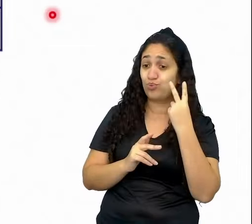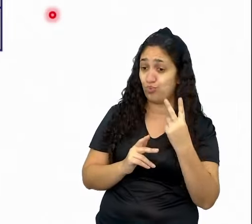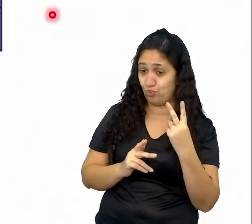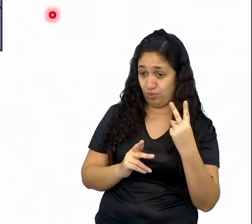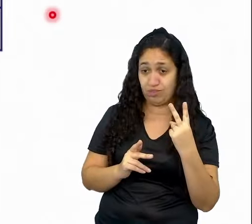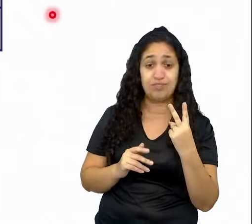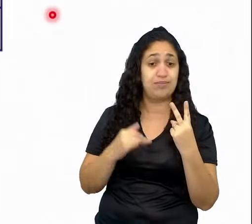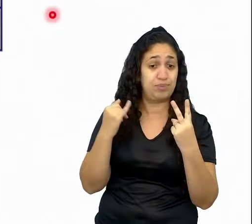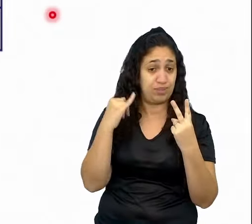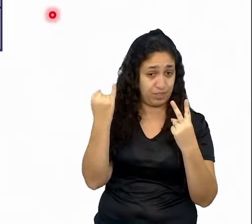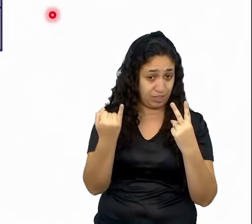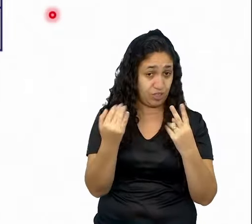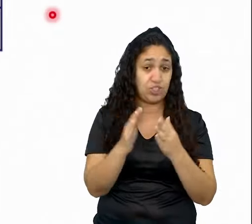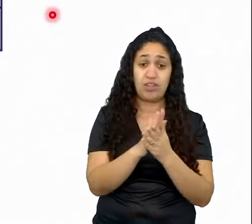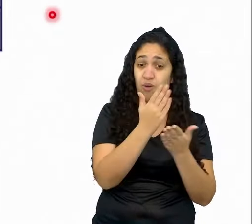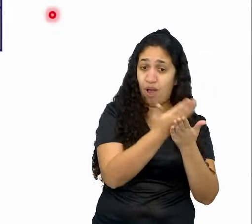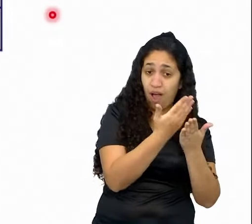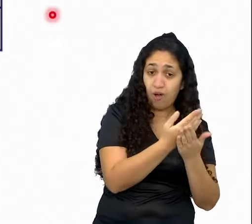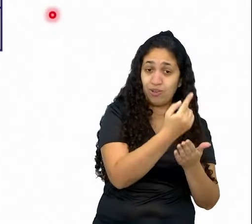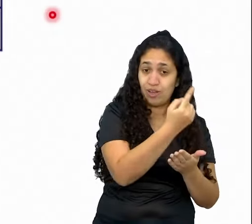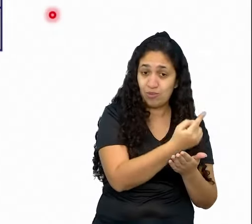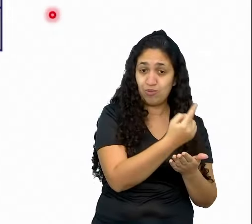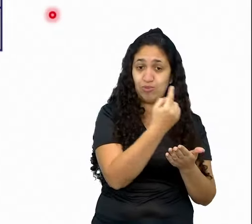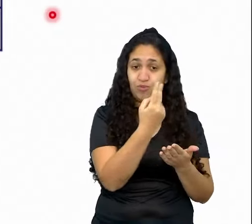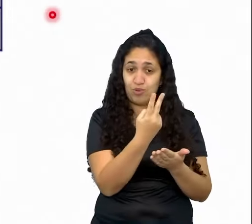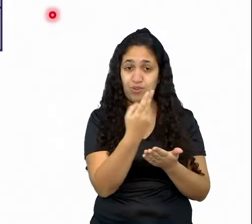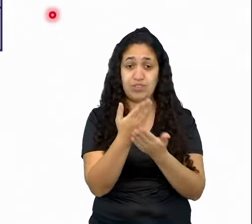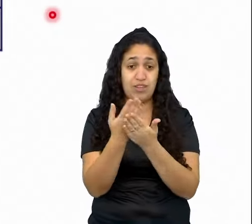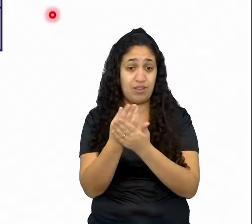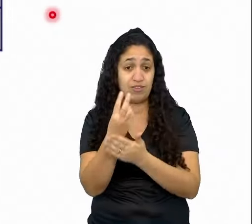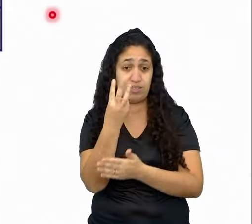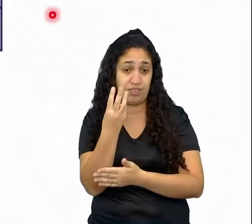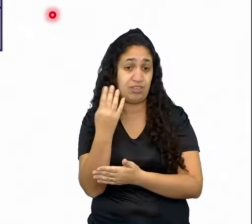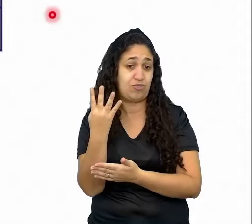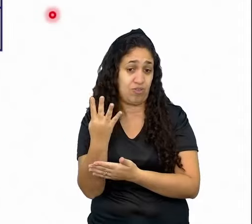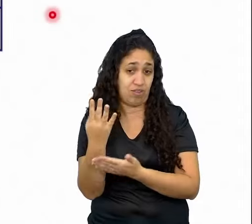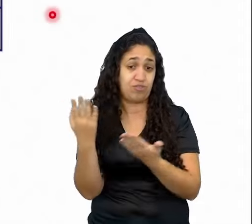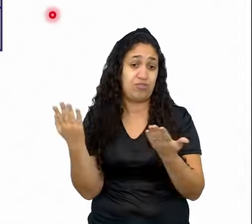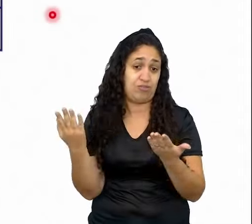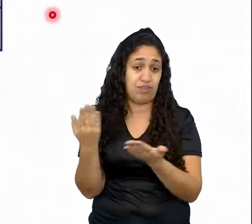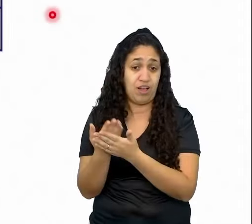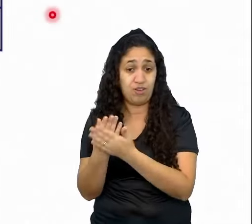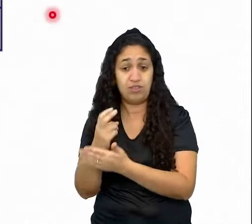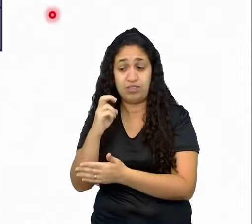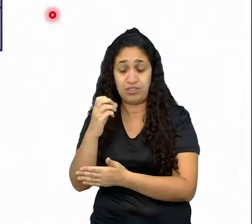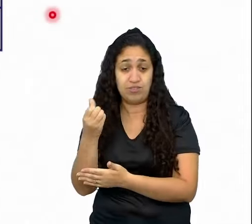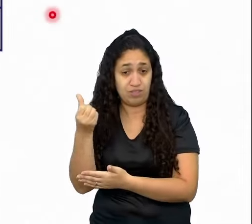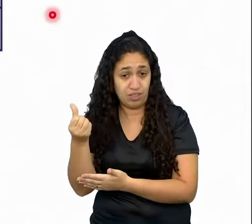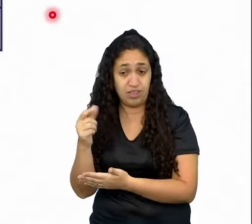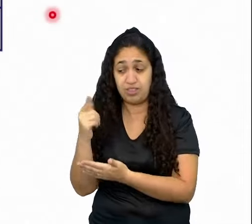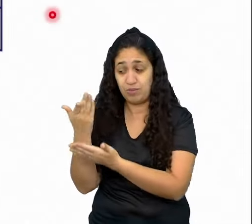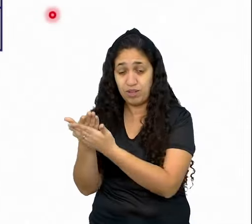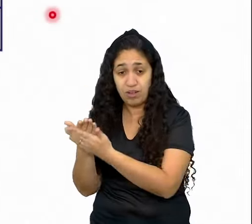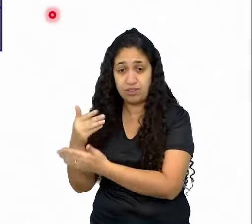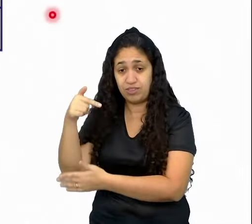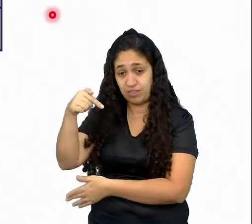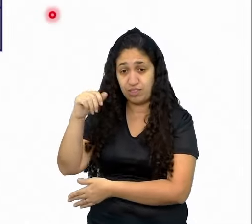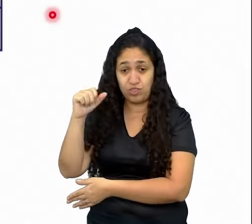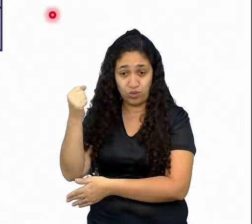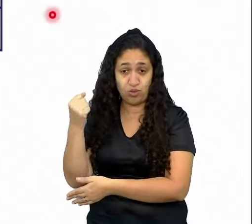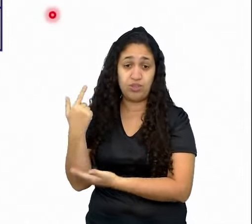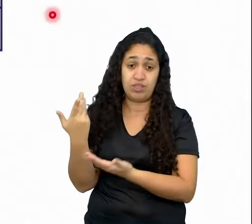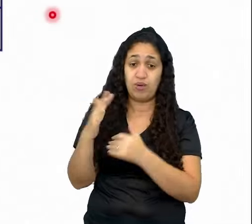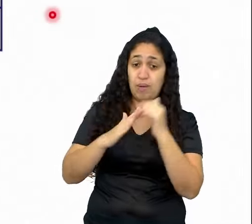né? Nós temos aula 1 e 2, aula 3 e 4, olhando para uma habilidade do 6º ano, e aula 5 e 6, aula 7 e 8, olhando para uma habilidade